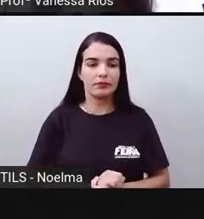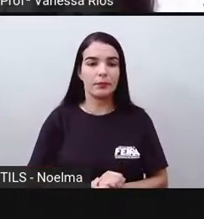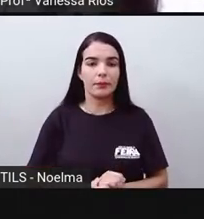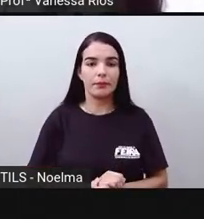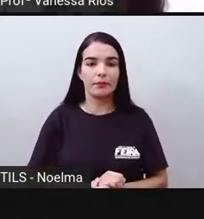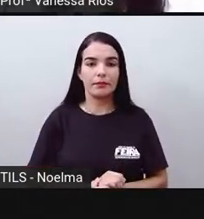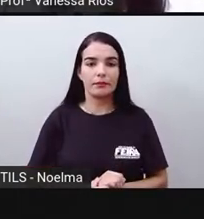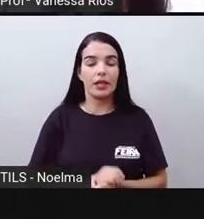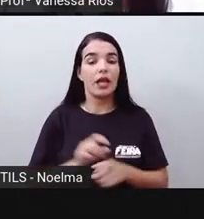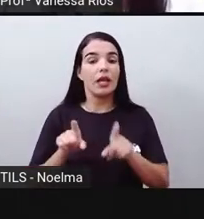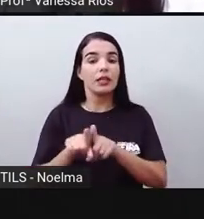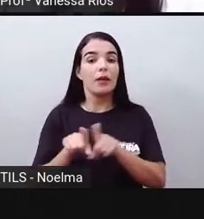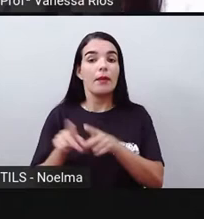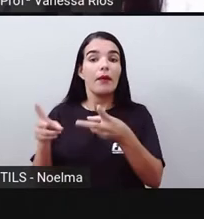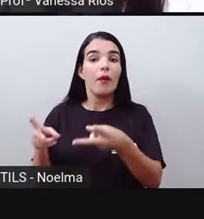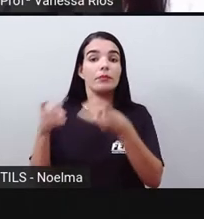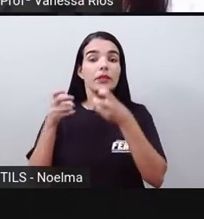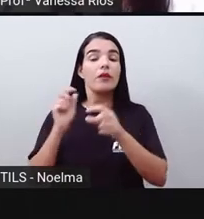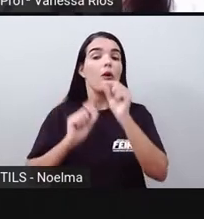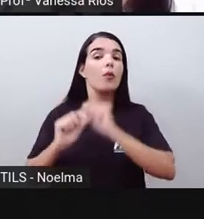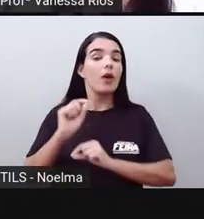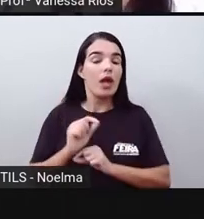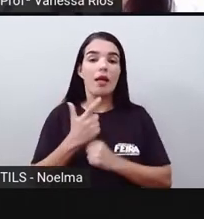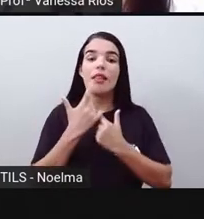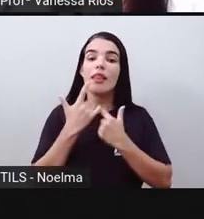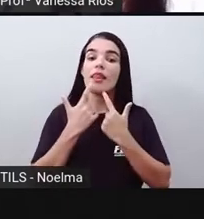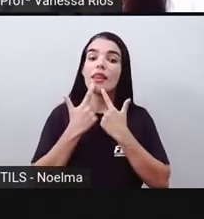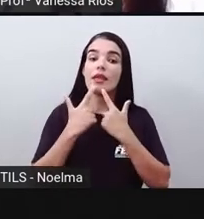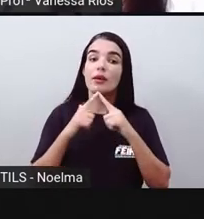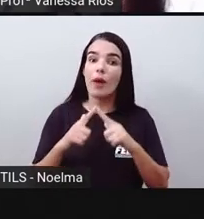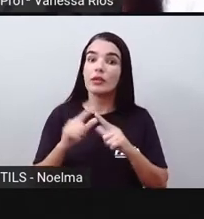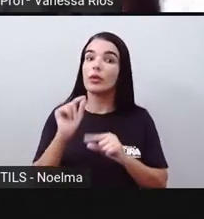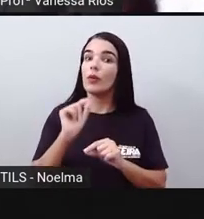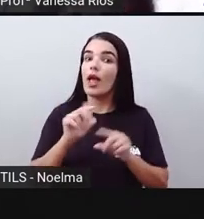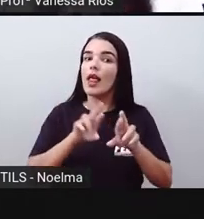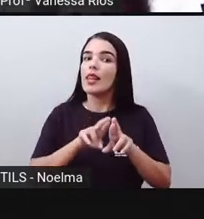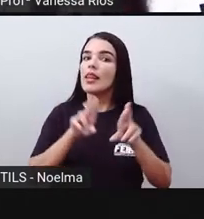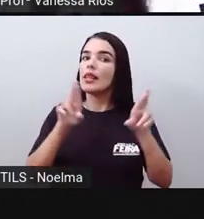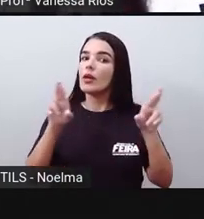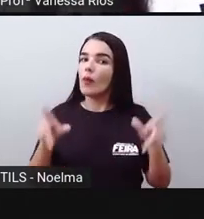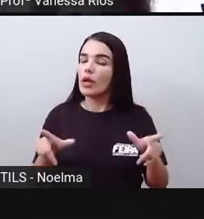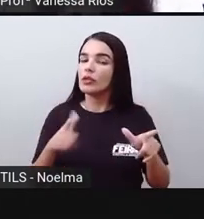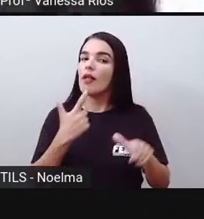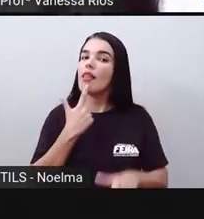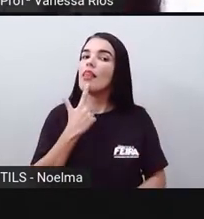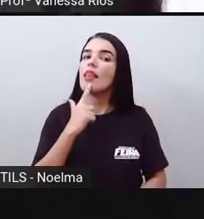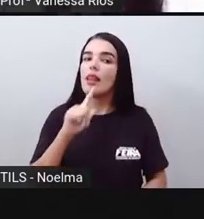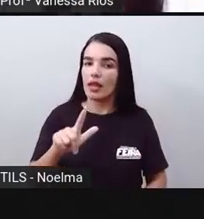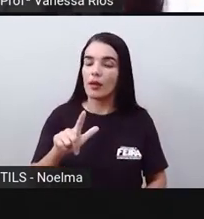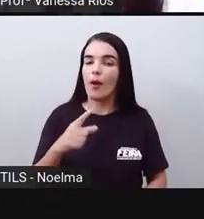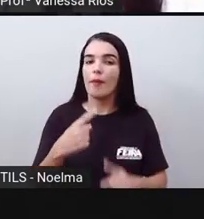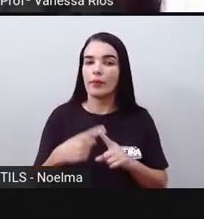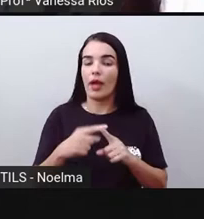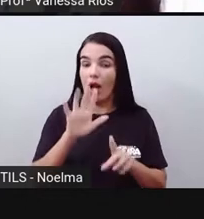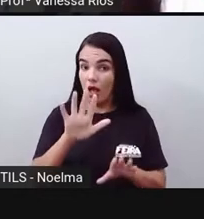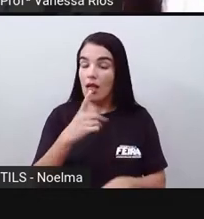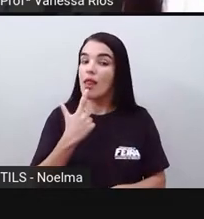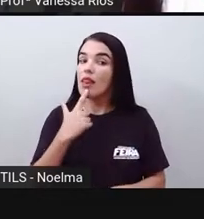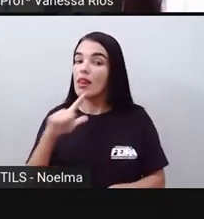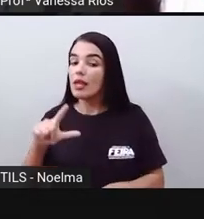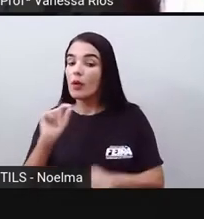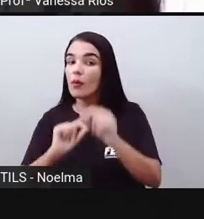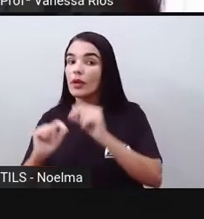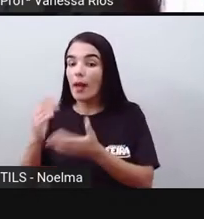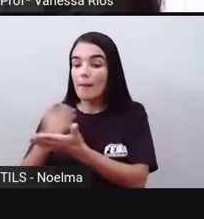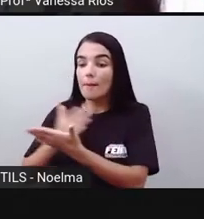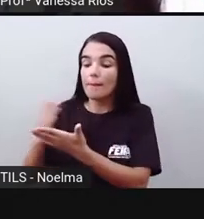linguagem. E a gente também observou que linguagem, não é? É diferente de língua, porque língua corresponde a uma